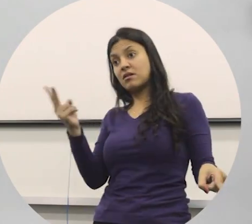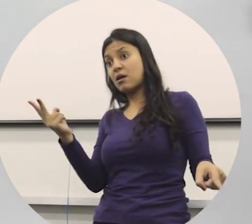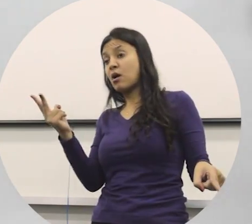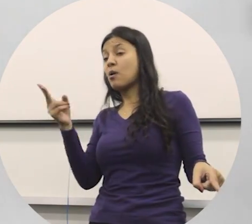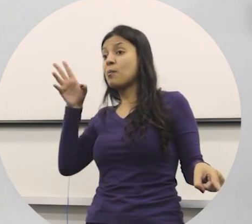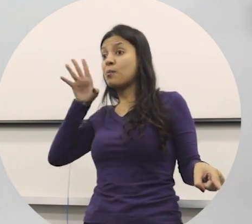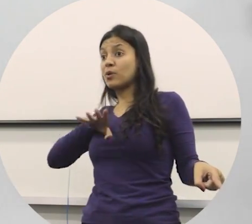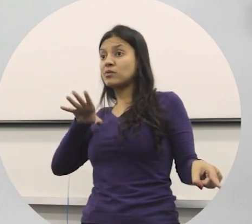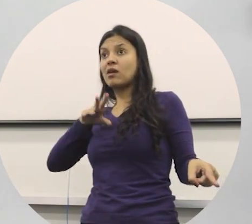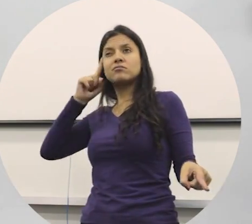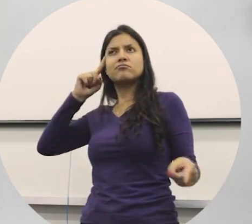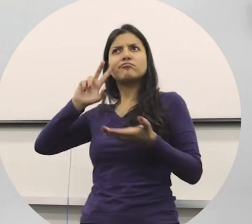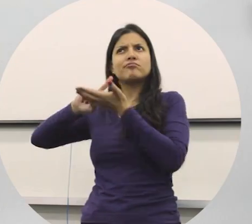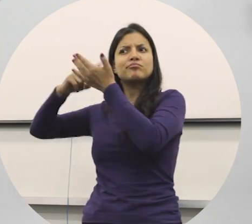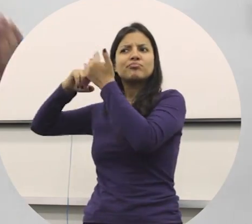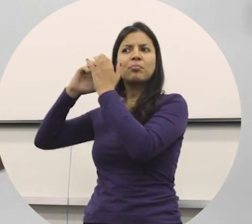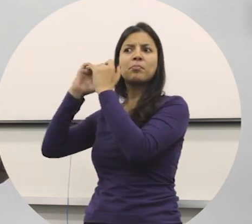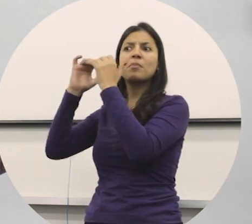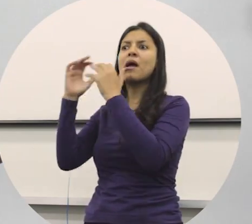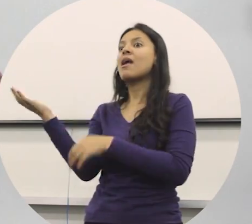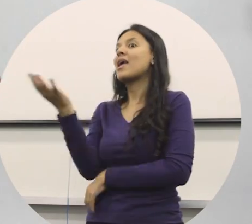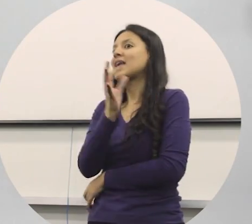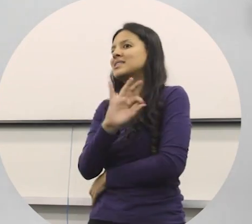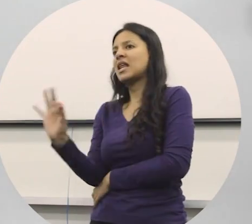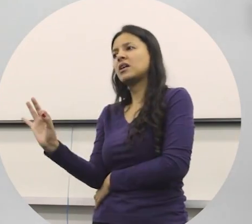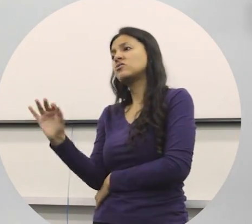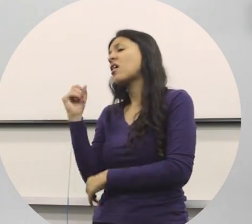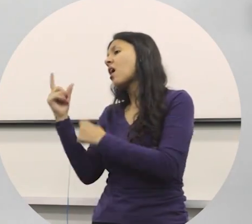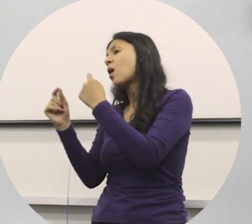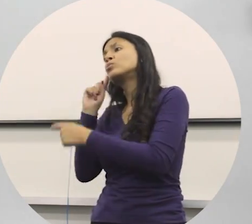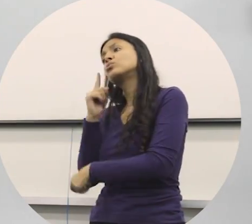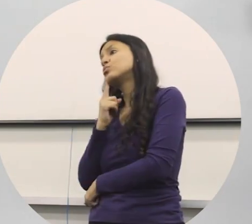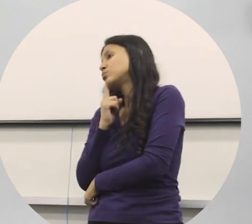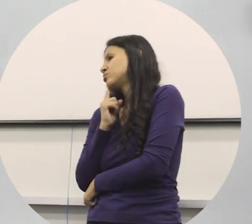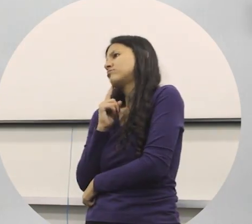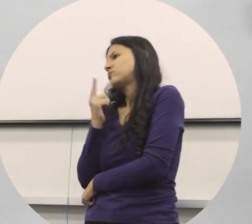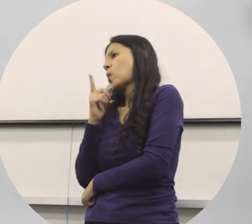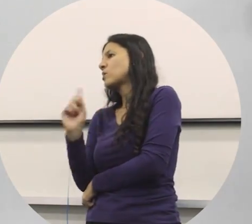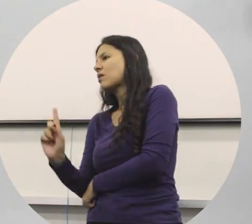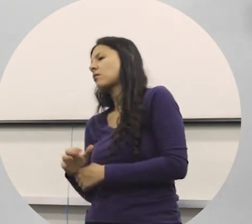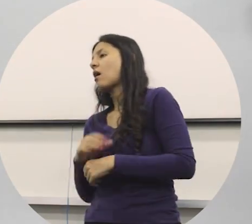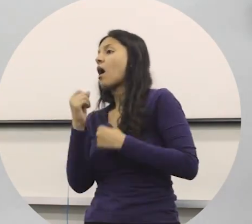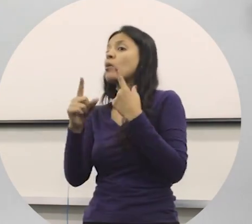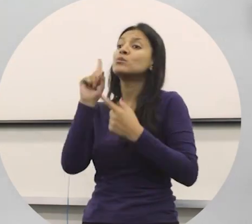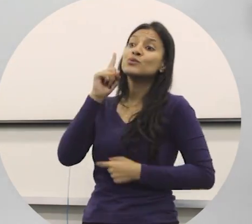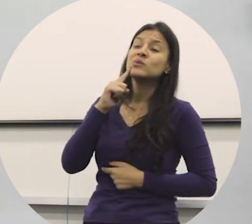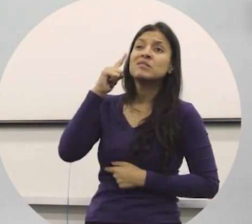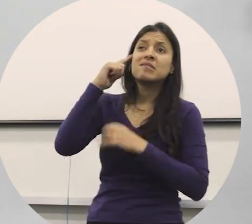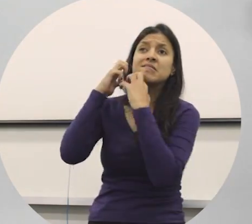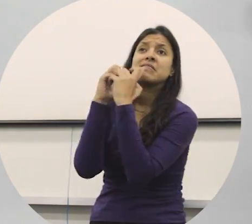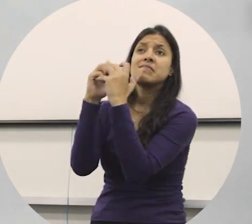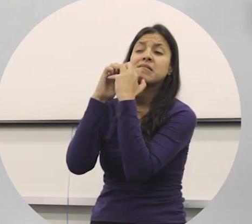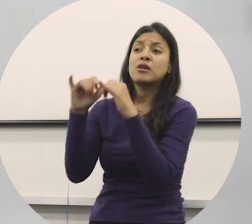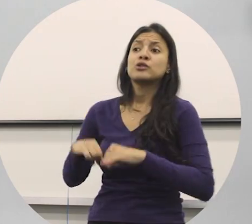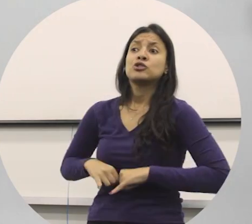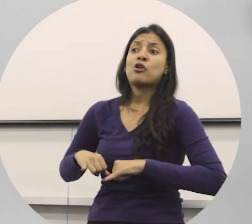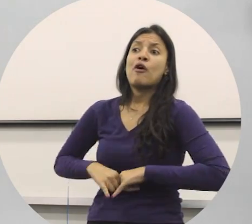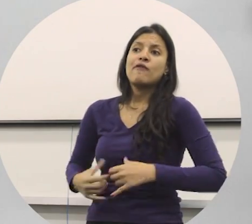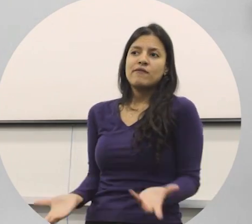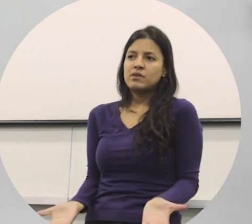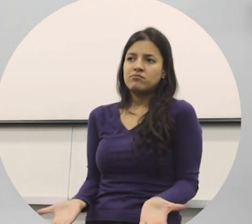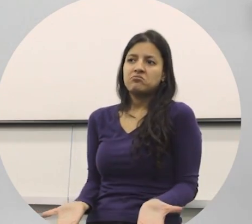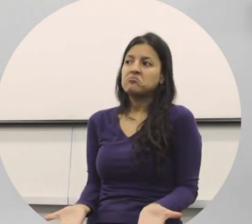tradução excelente, né, e tem estudos que não. Tem estudos que são mais naturais, tem estudos que sofrem mais. E aí vai também da